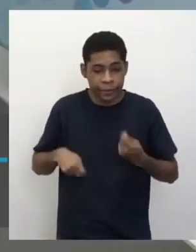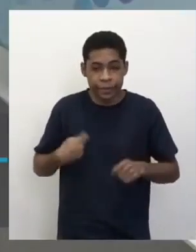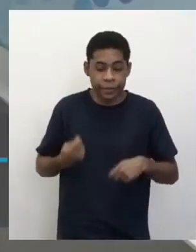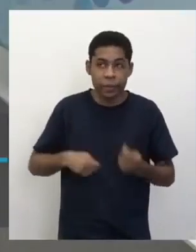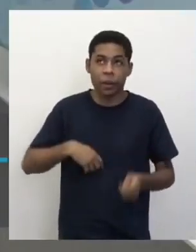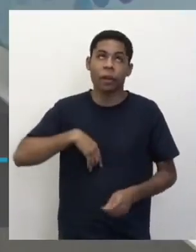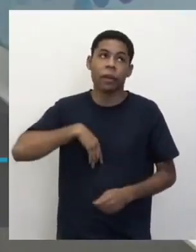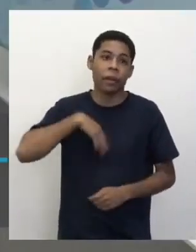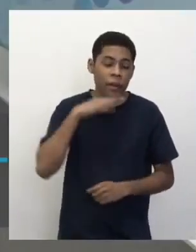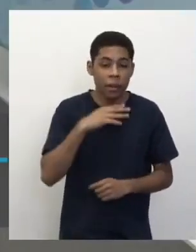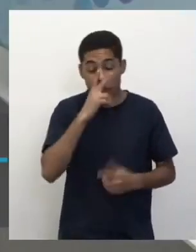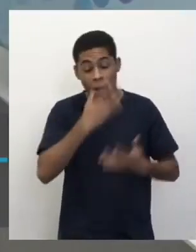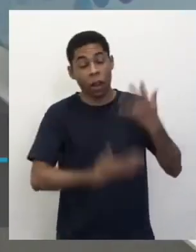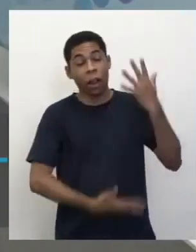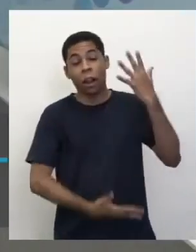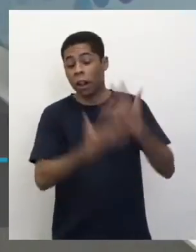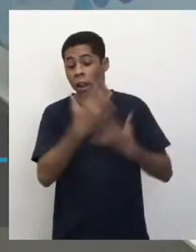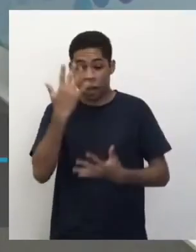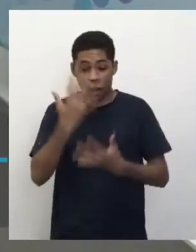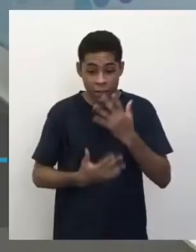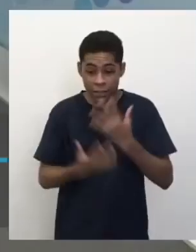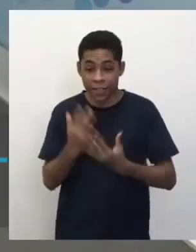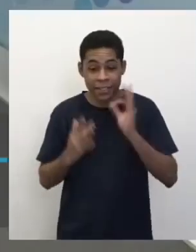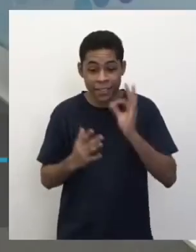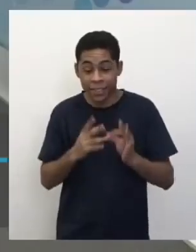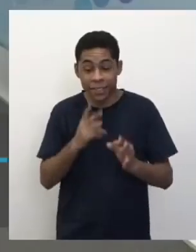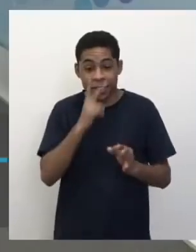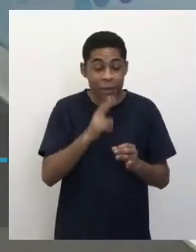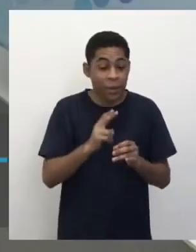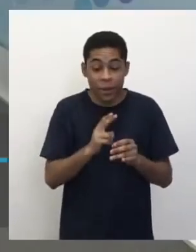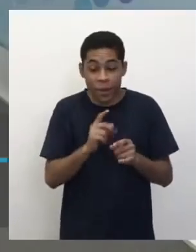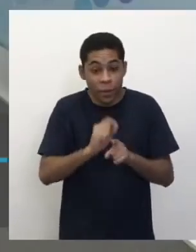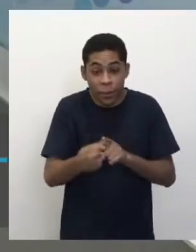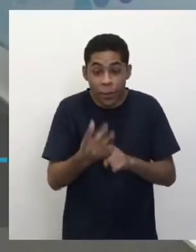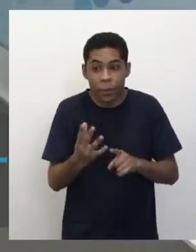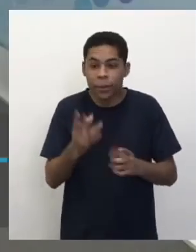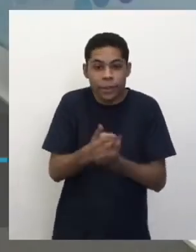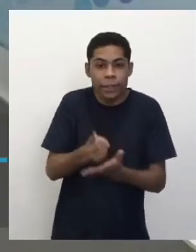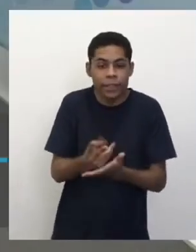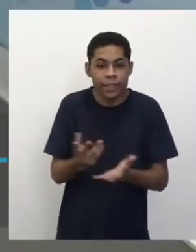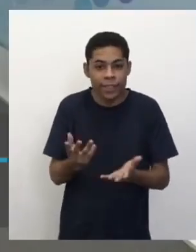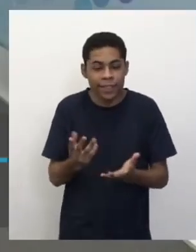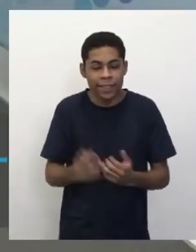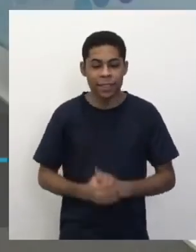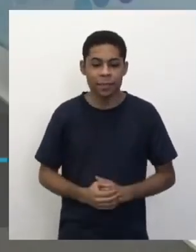Até se perde. Você estava lendo fósforo, eu achando fósforo onde lá? Vamos lá.